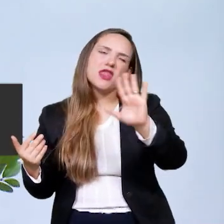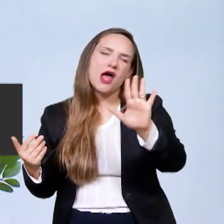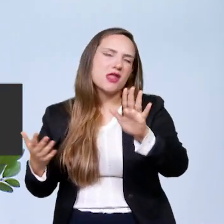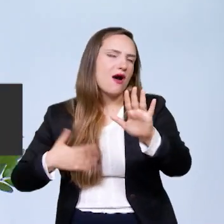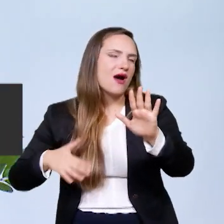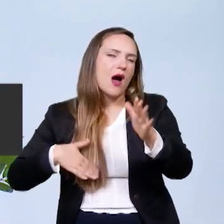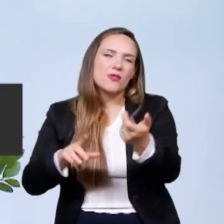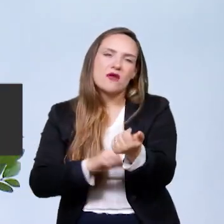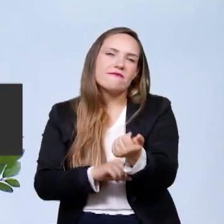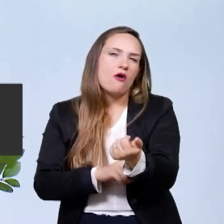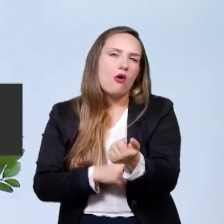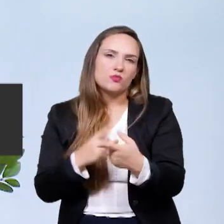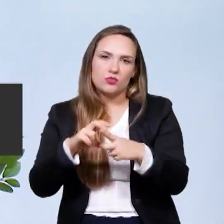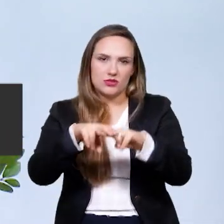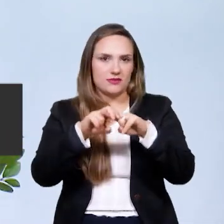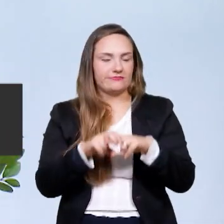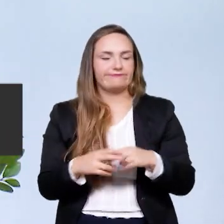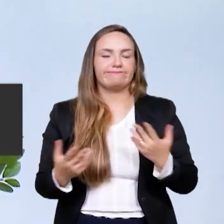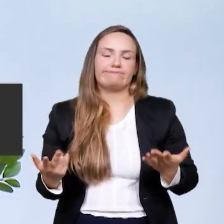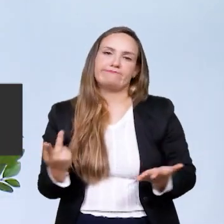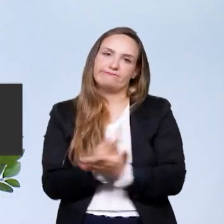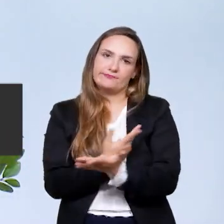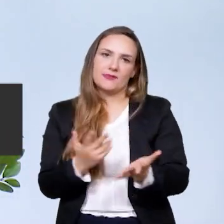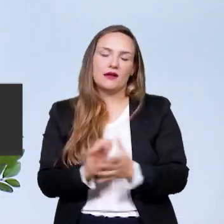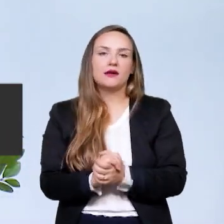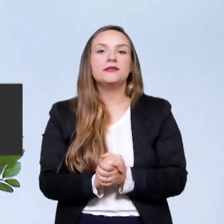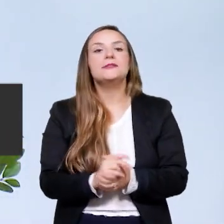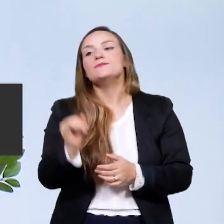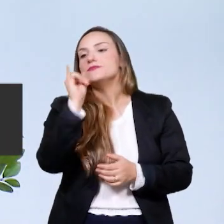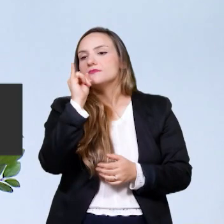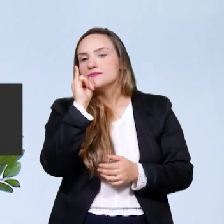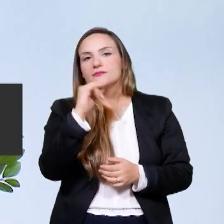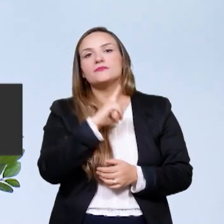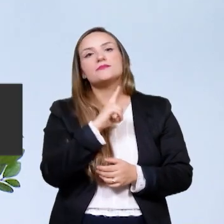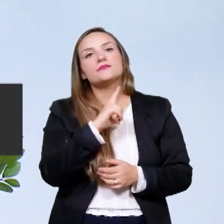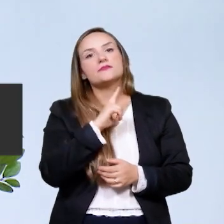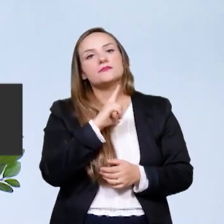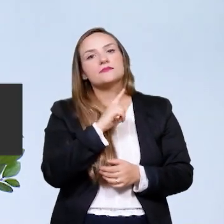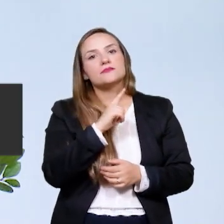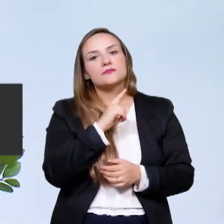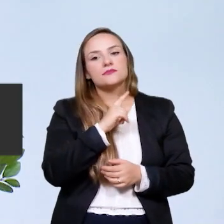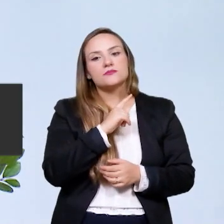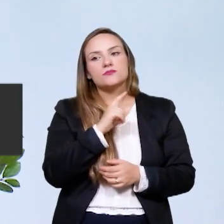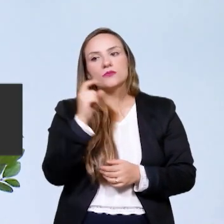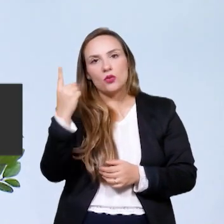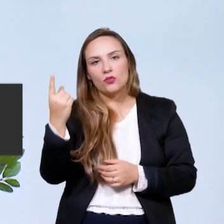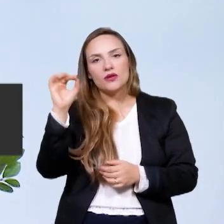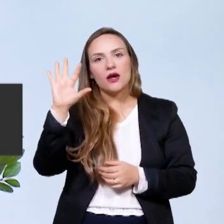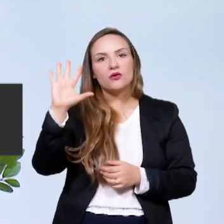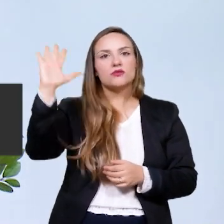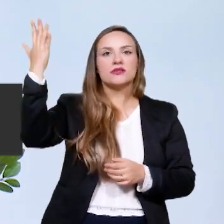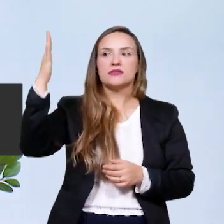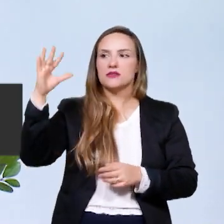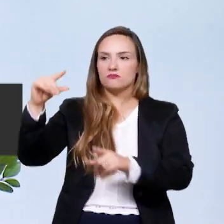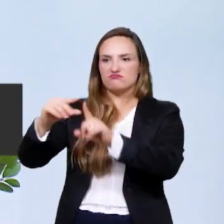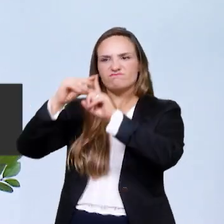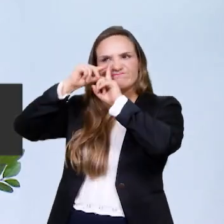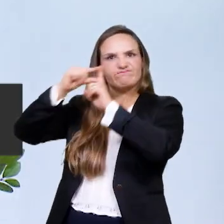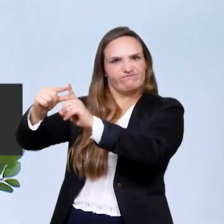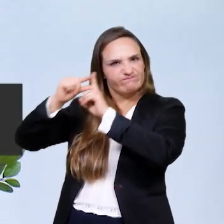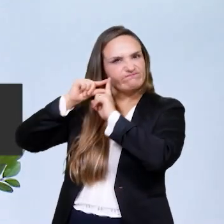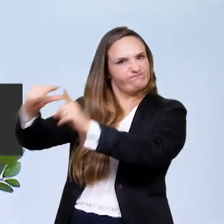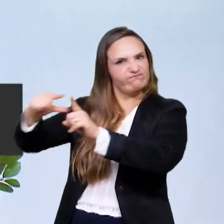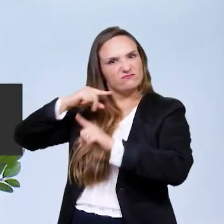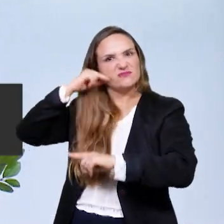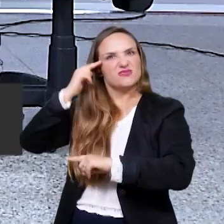por exemplo, de injúria racial, em que a autoridade policial se negou a registrar o boletim de ocorrência